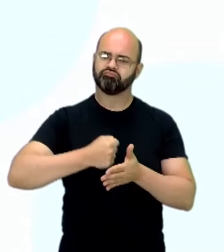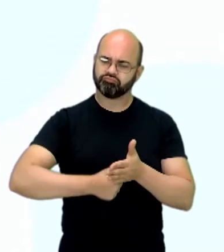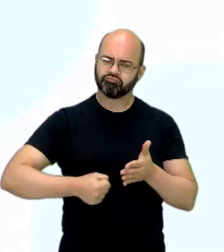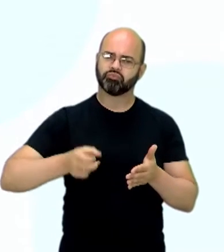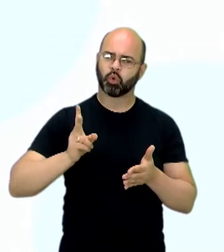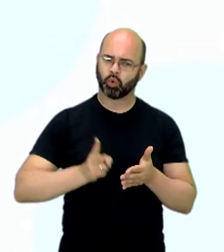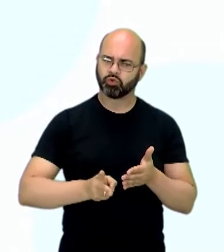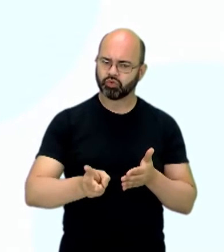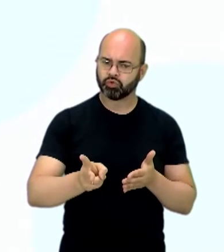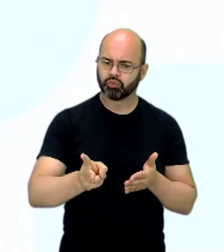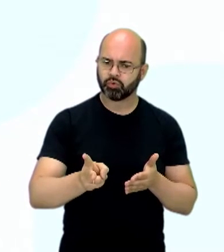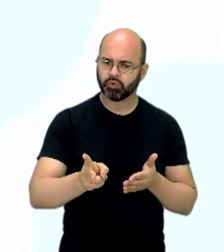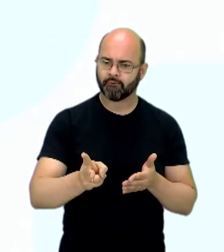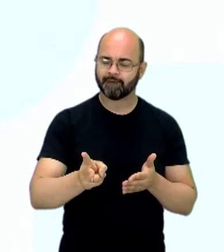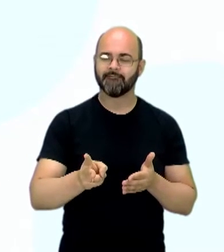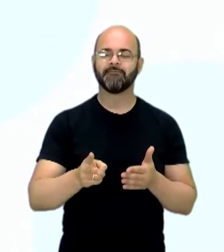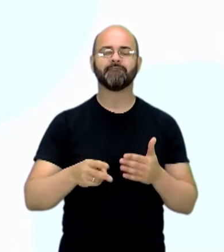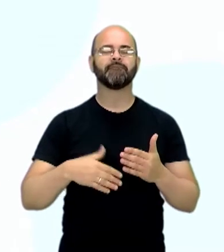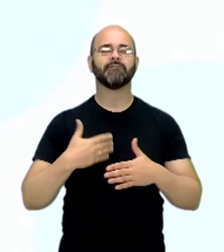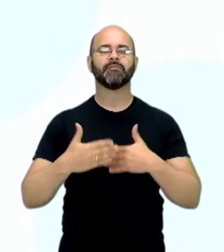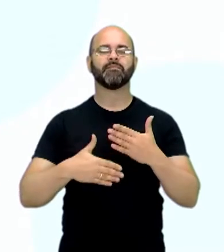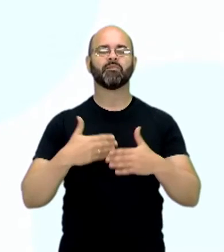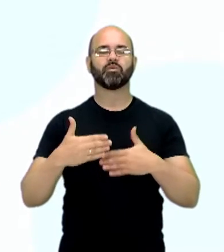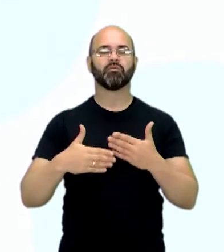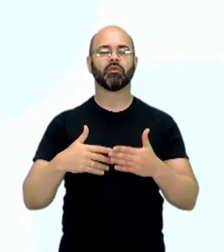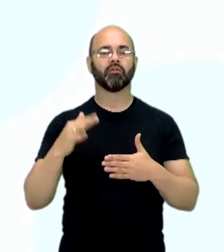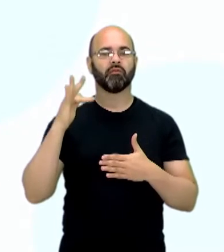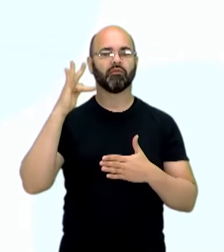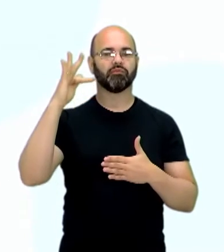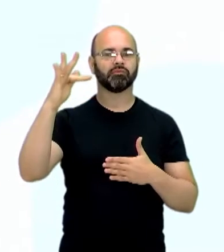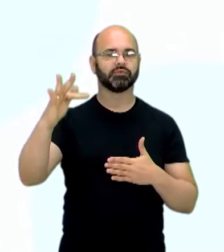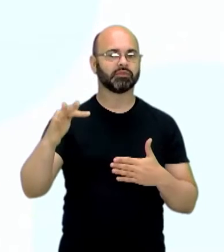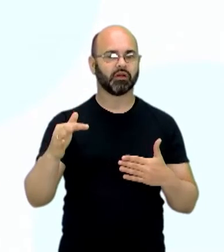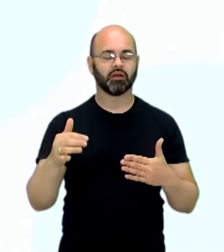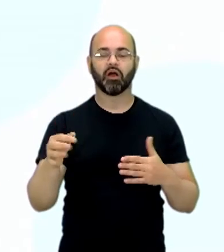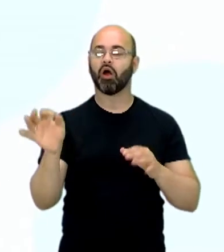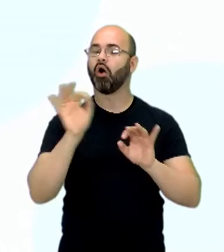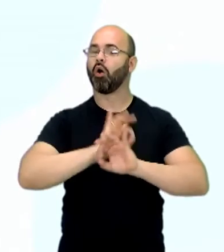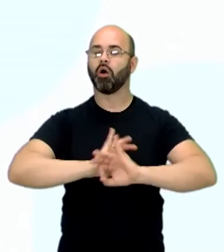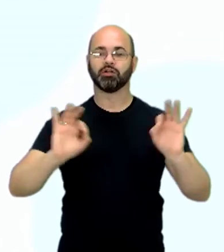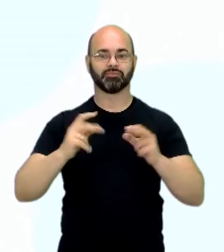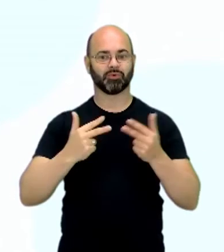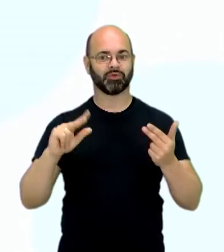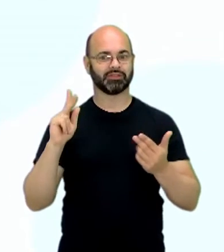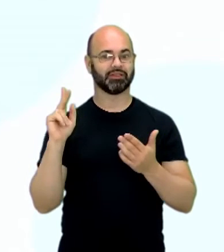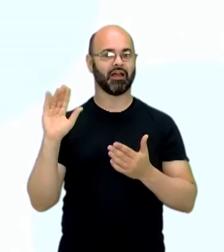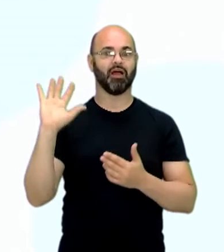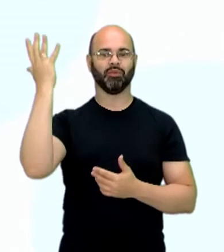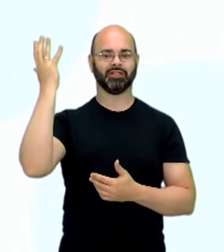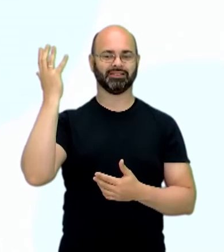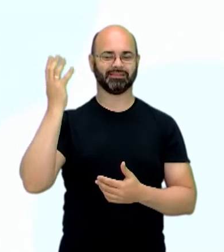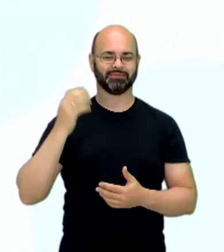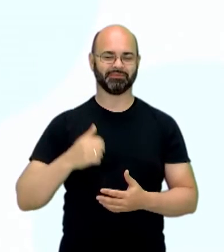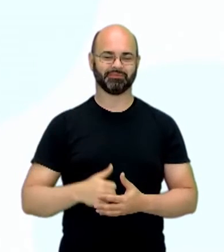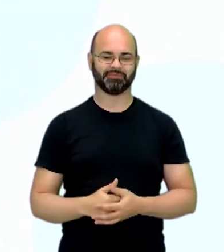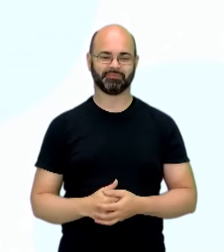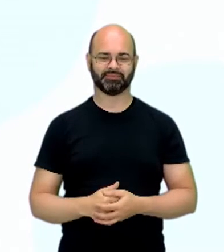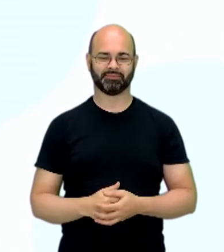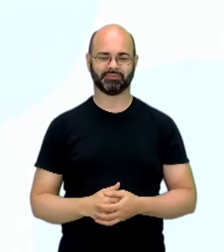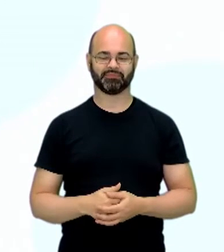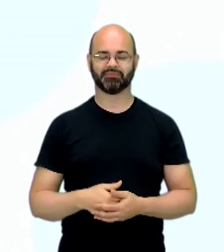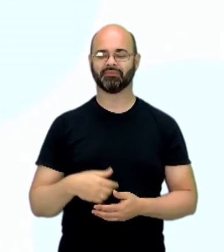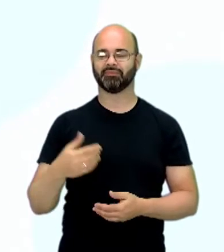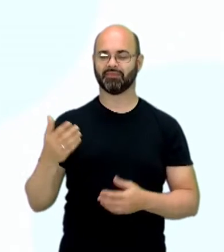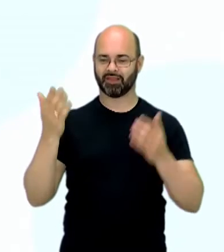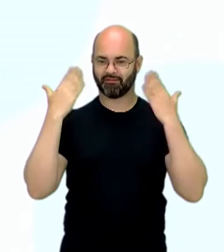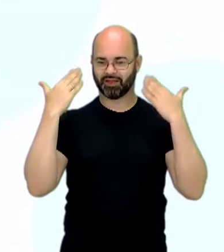perseverar, ele vai colher grandes frutos. Last summer, no verão passado, I